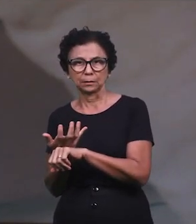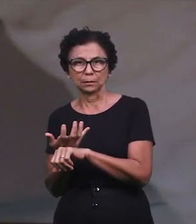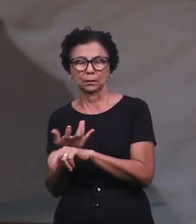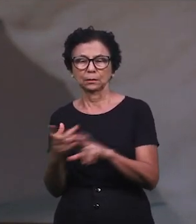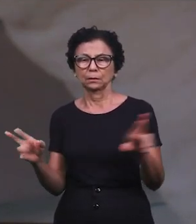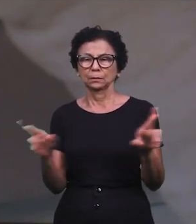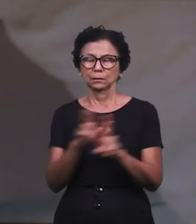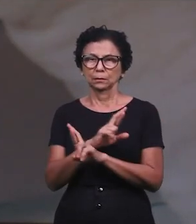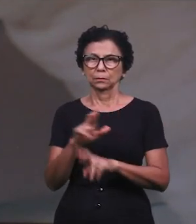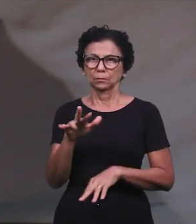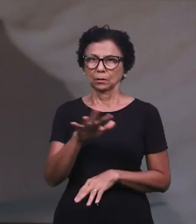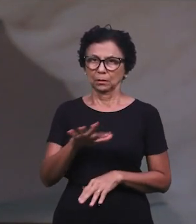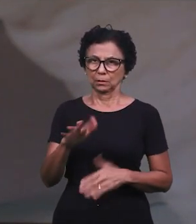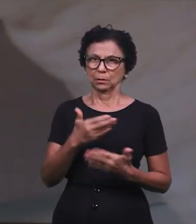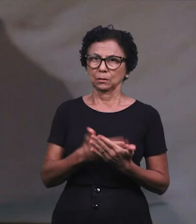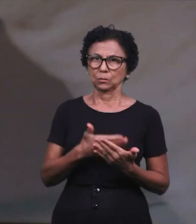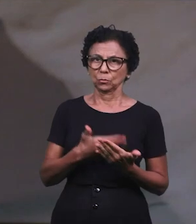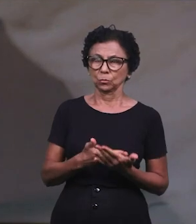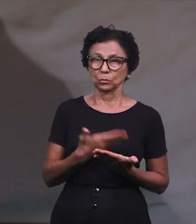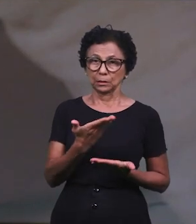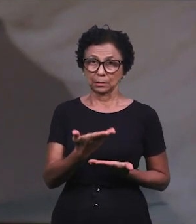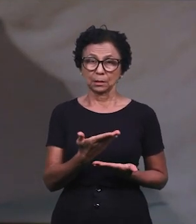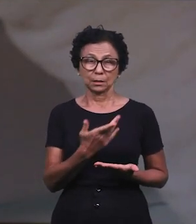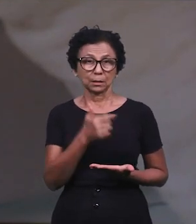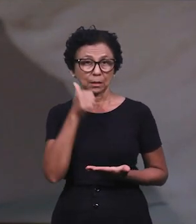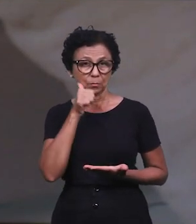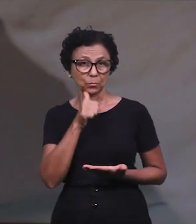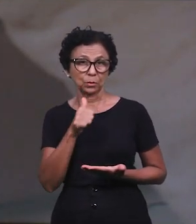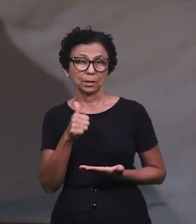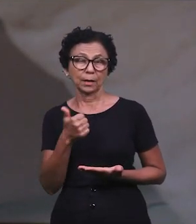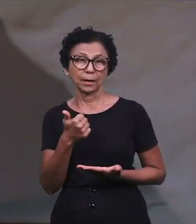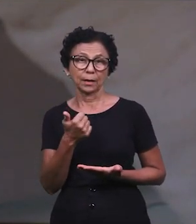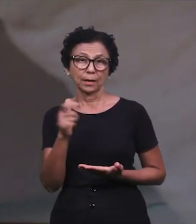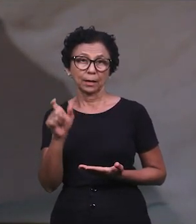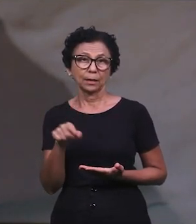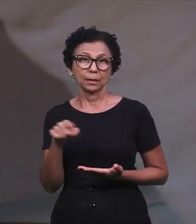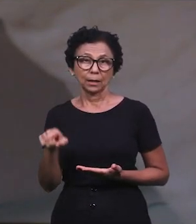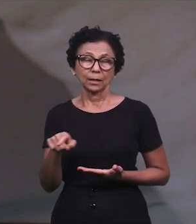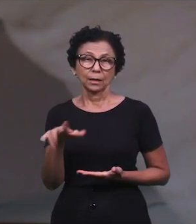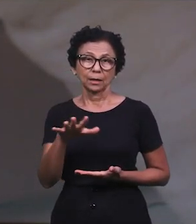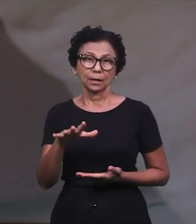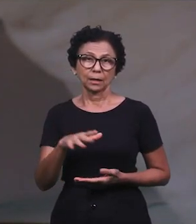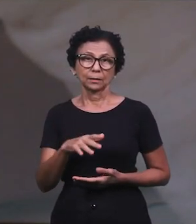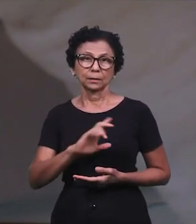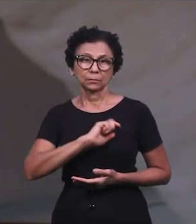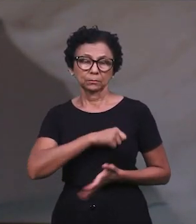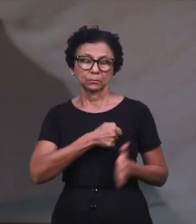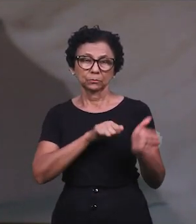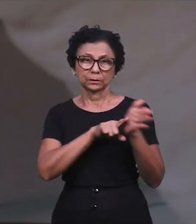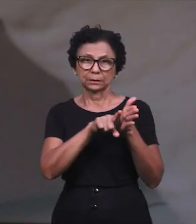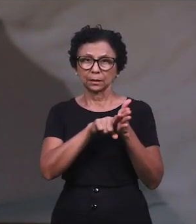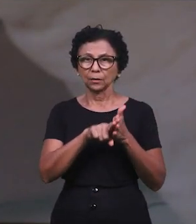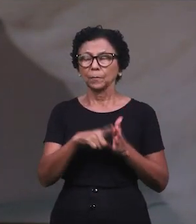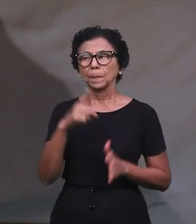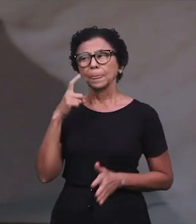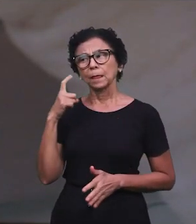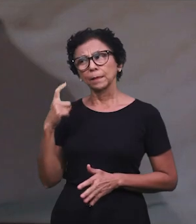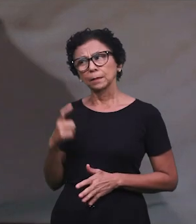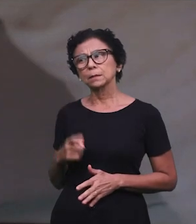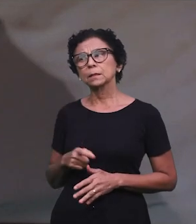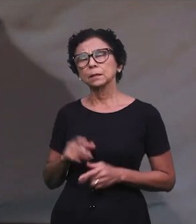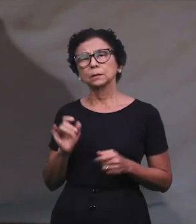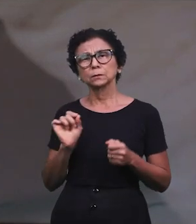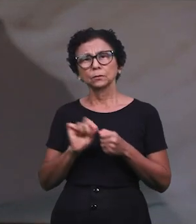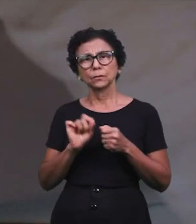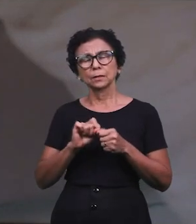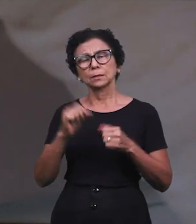estuda, que no caso dela é a área fiscal, eu acho interessante você já ir fazendo as provas. Não que você já está pronta